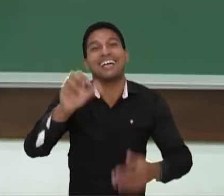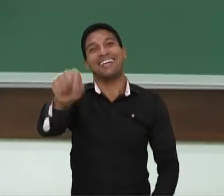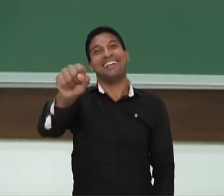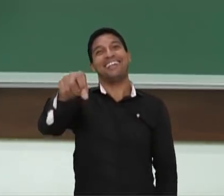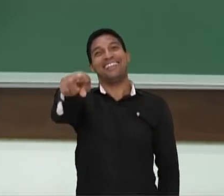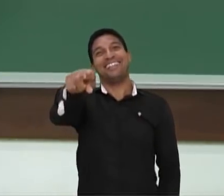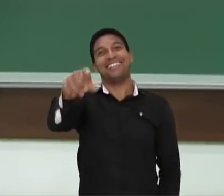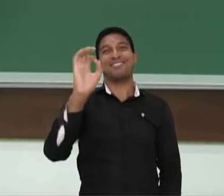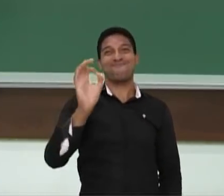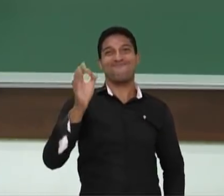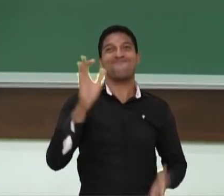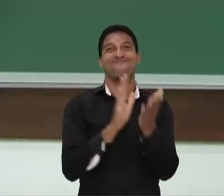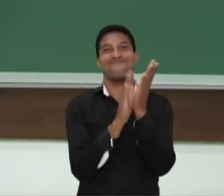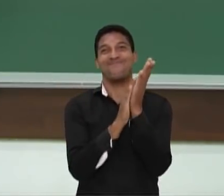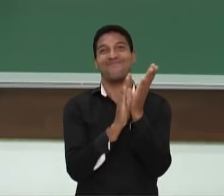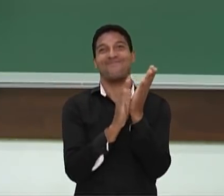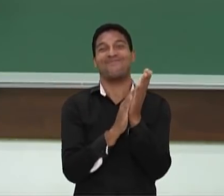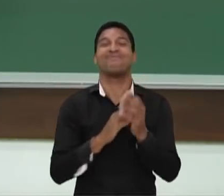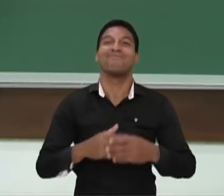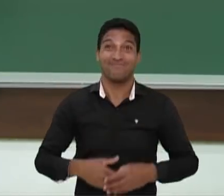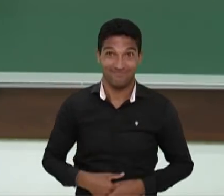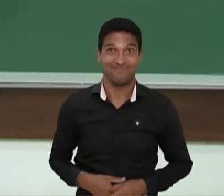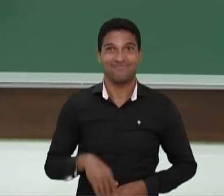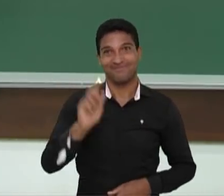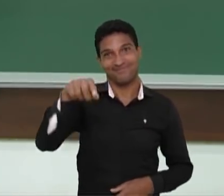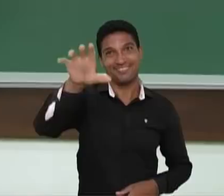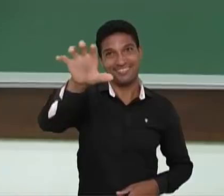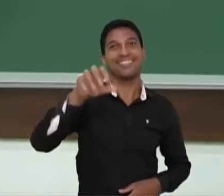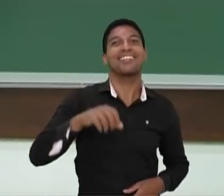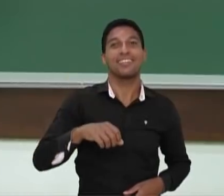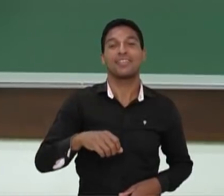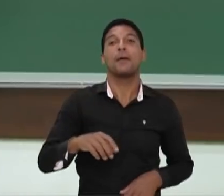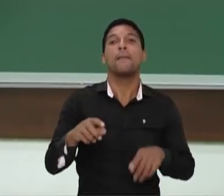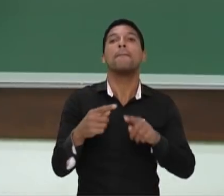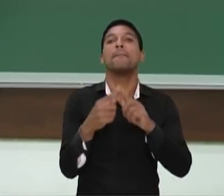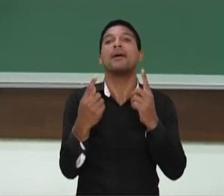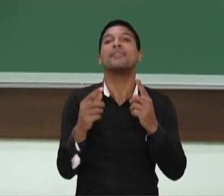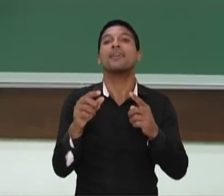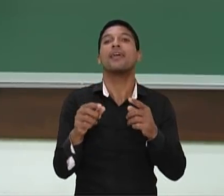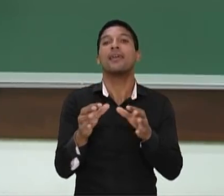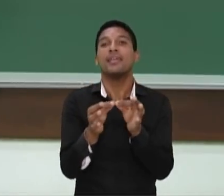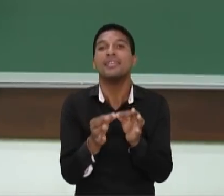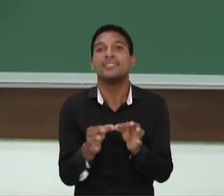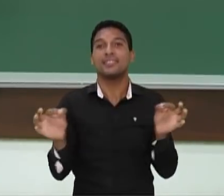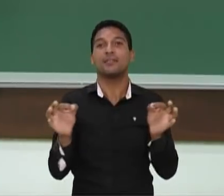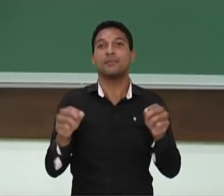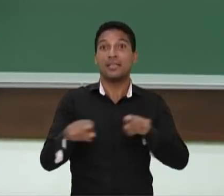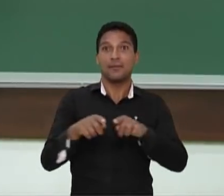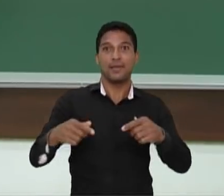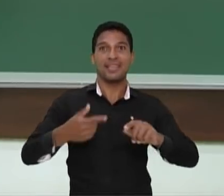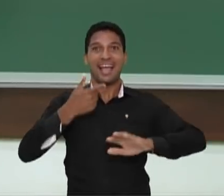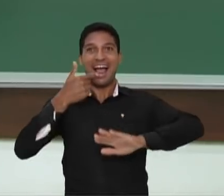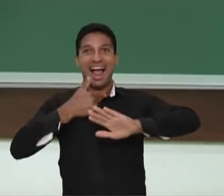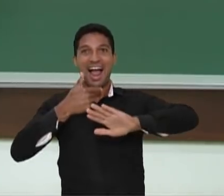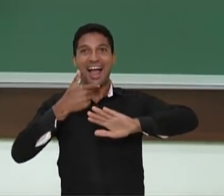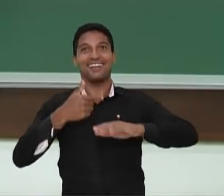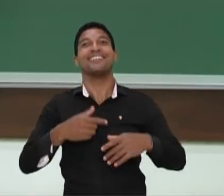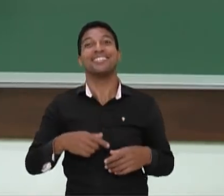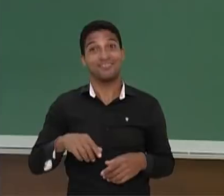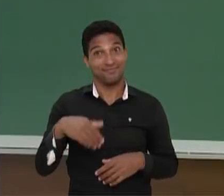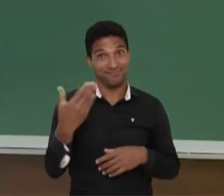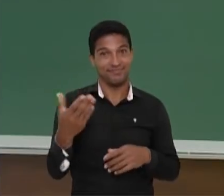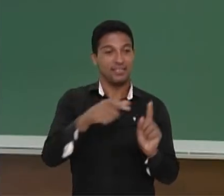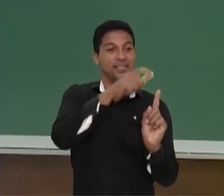Isso, muito bem! Muito bem, isso mesmo. Ficou mais simplificado e cômico, né, engraçado.